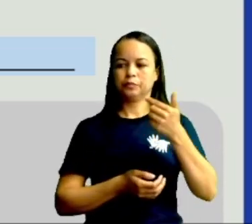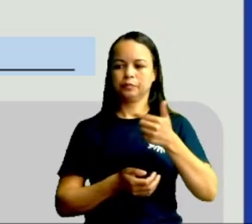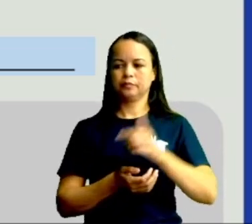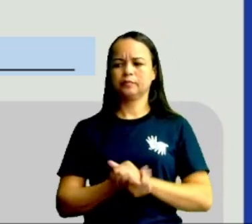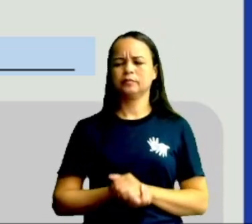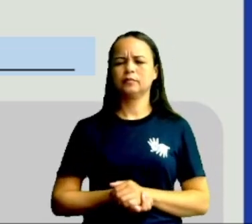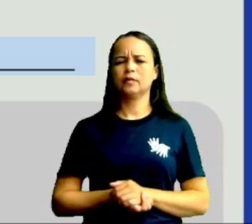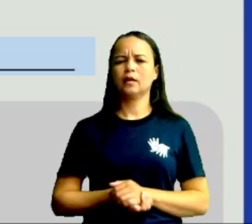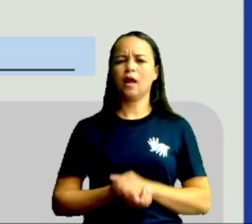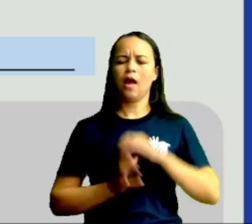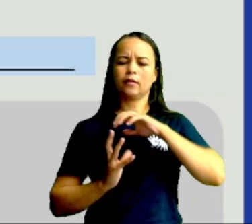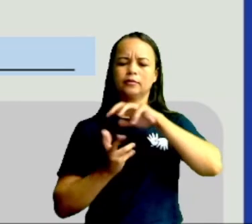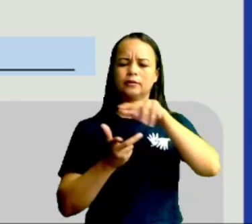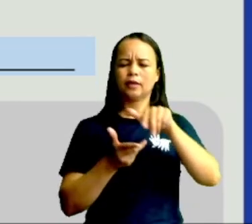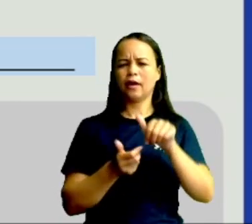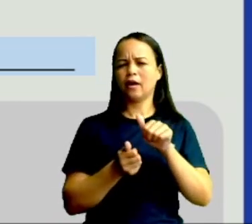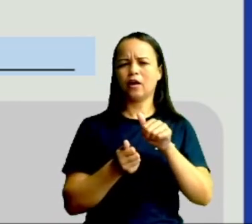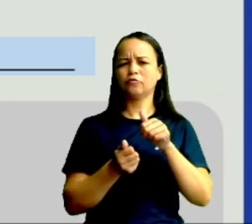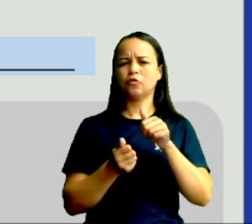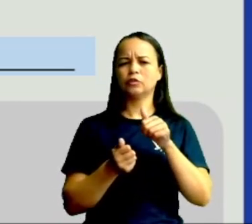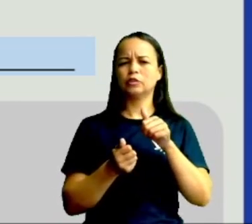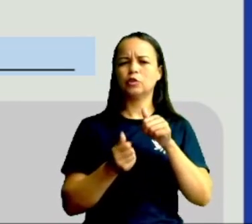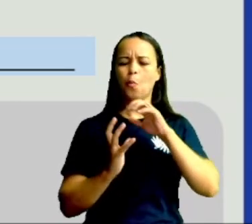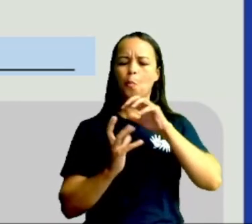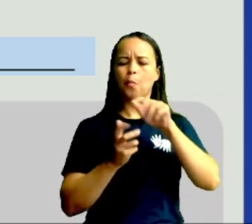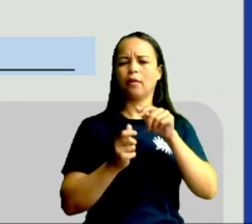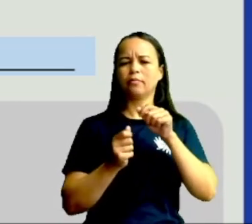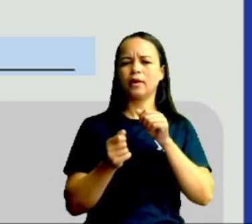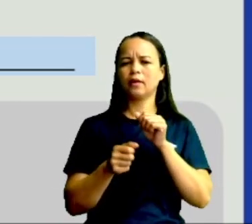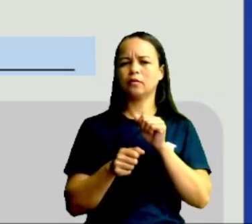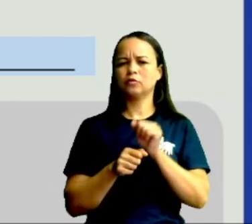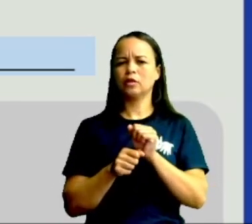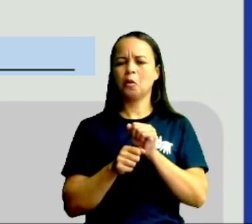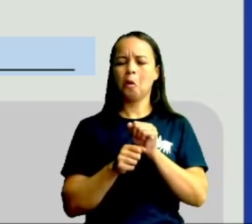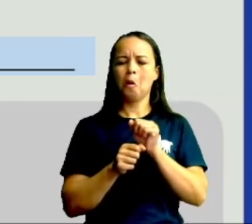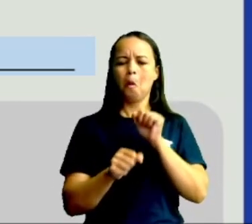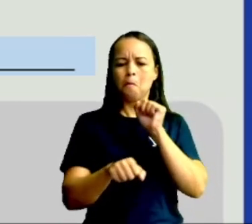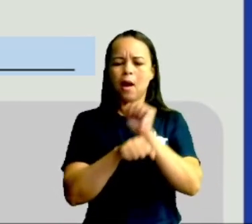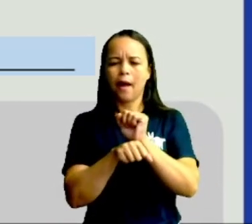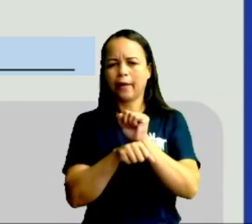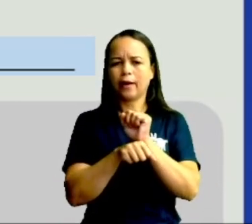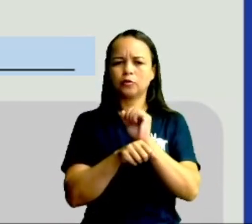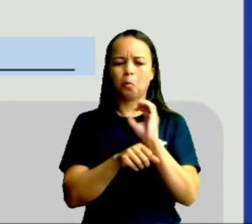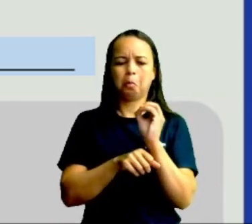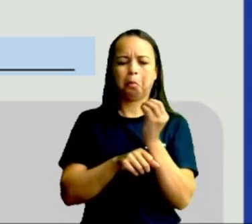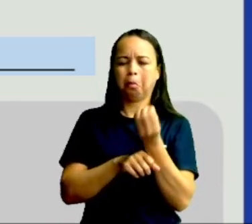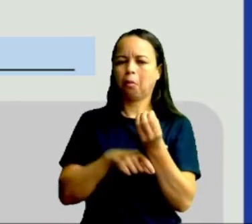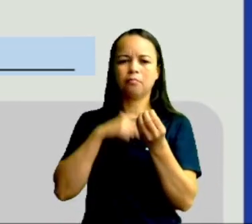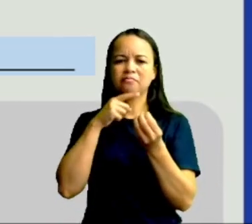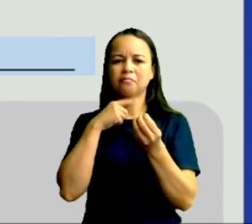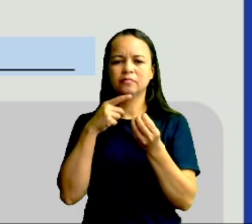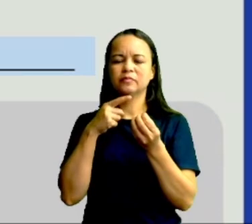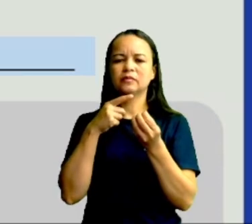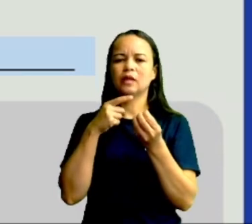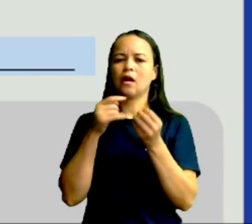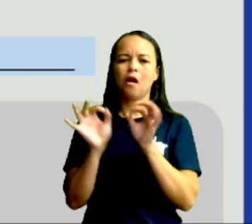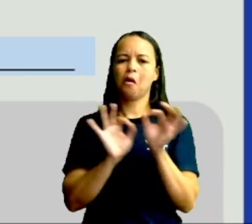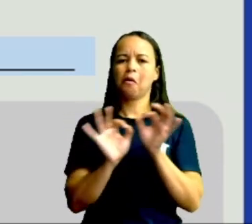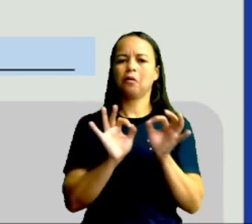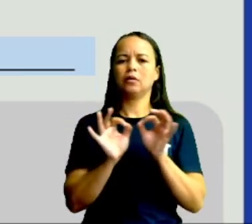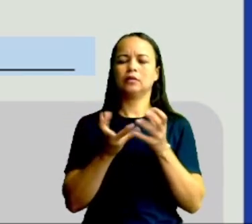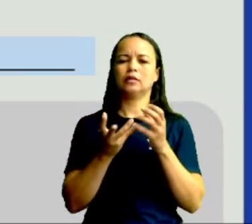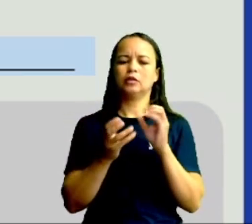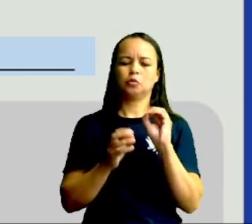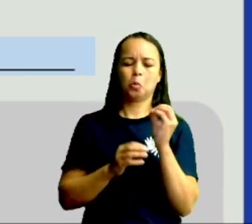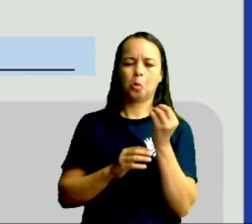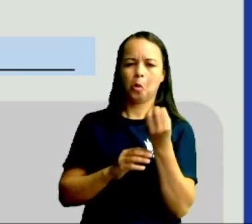Terra fosse um planeta estático e não fizesse nenhum movimento cíclico, ou seja, não girasse nem em